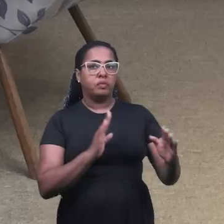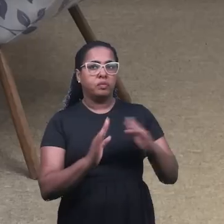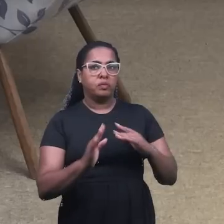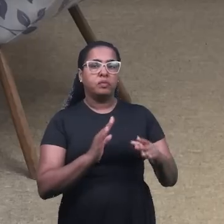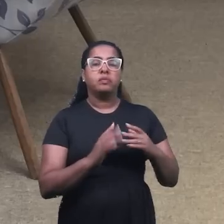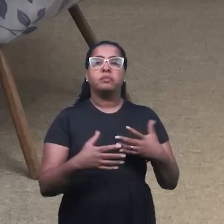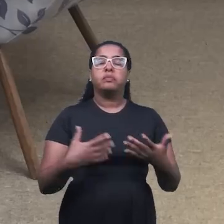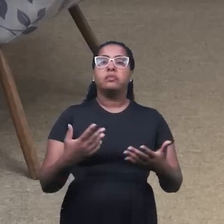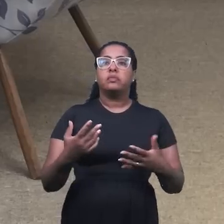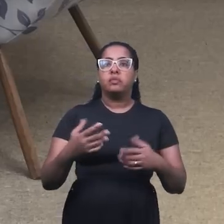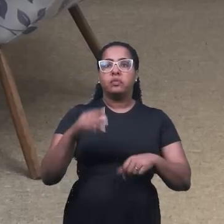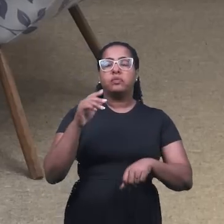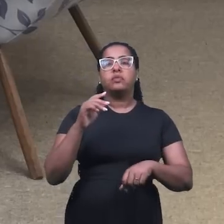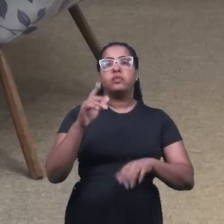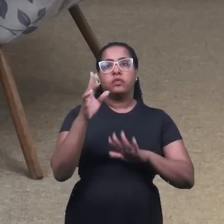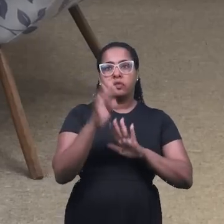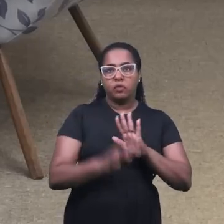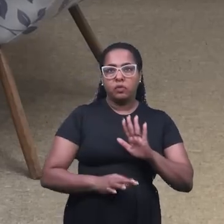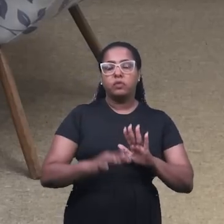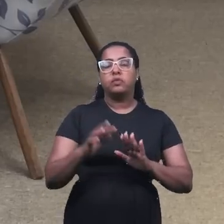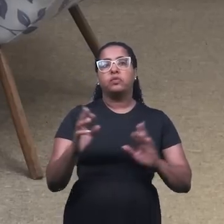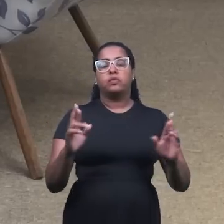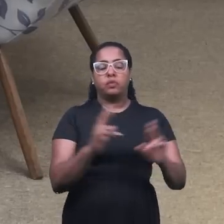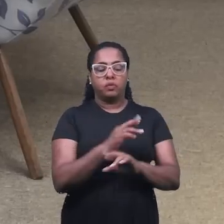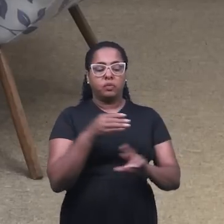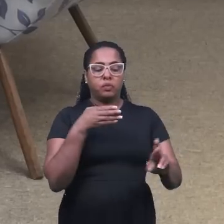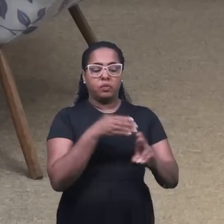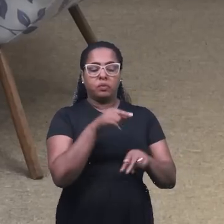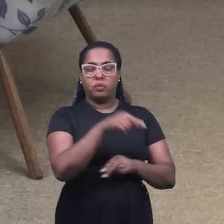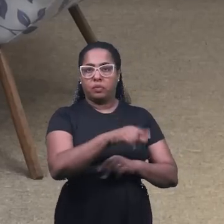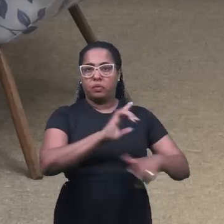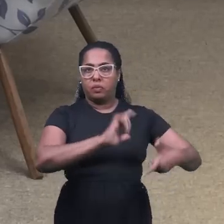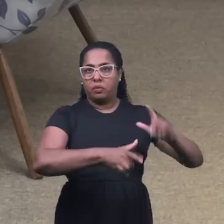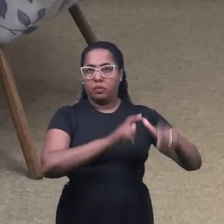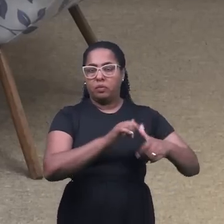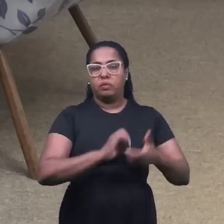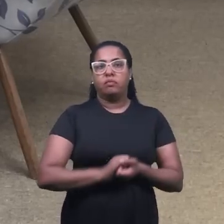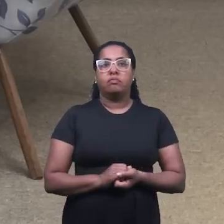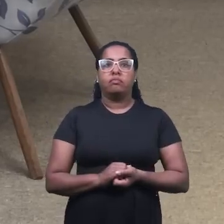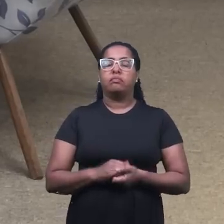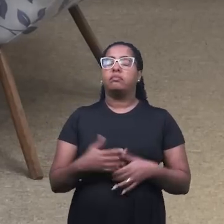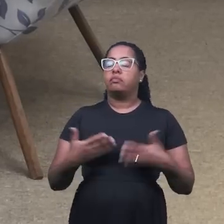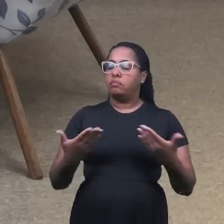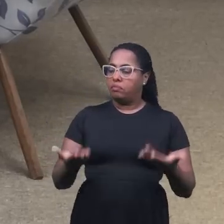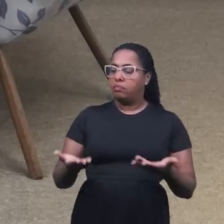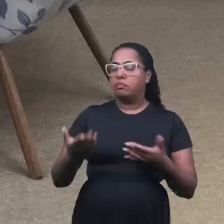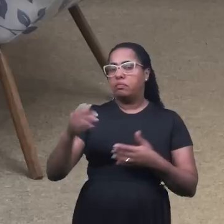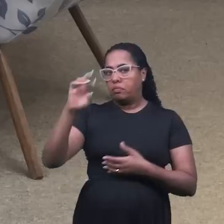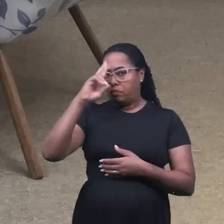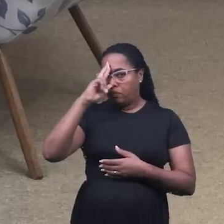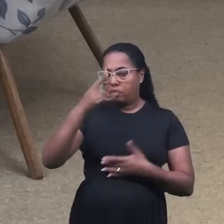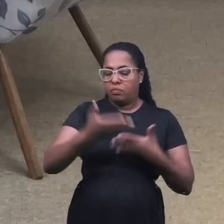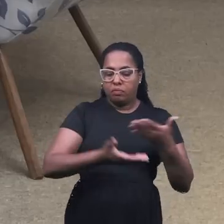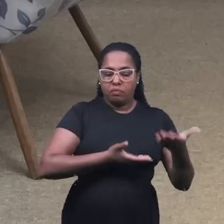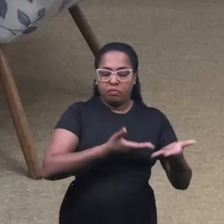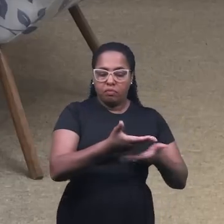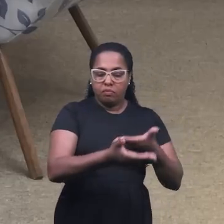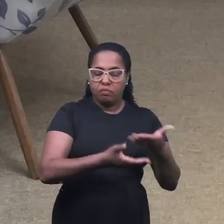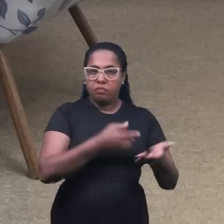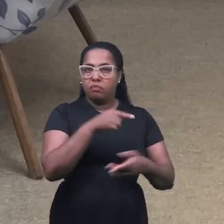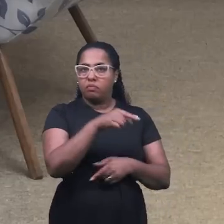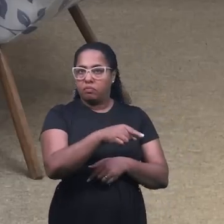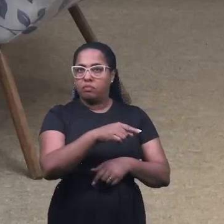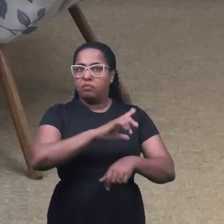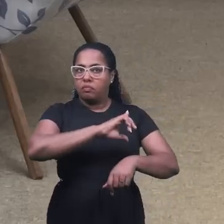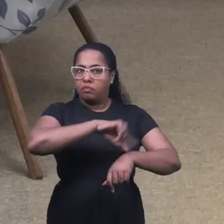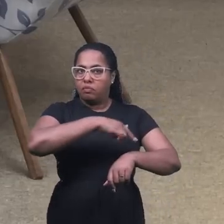outra pergunta, o texto refere-se a Israel. Muito bem, exatamente. O Senhor vai tratar com Israel. O relógio